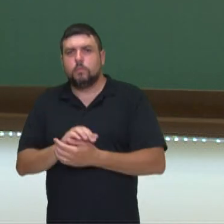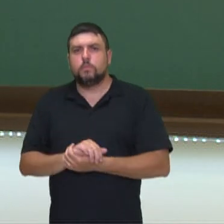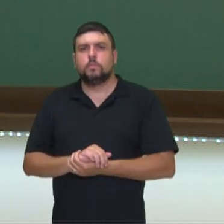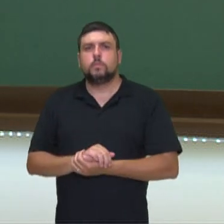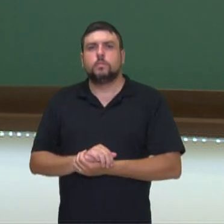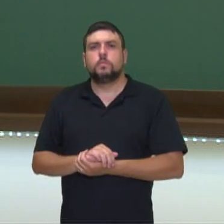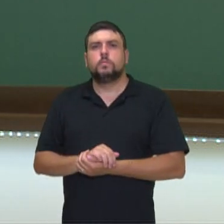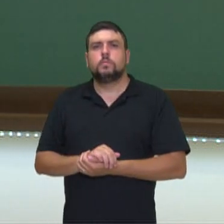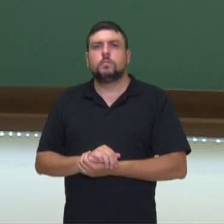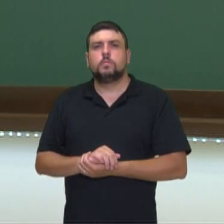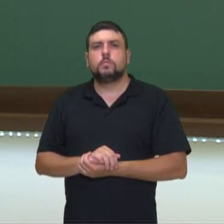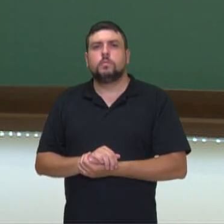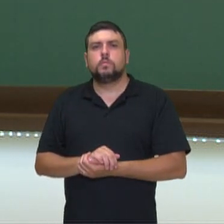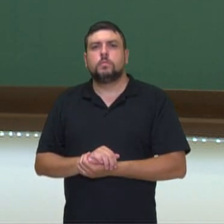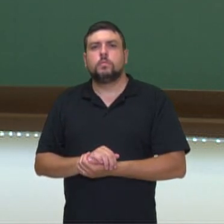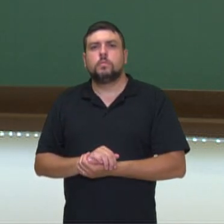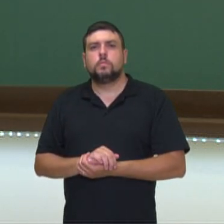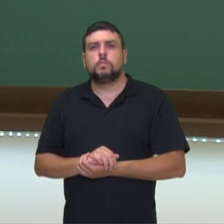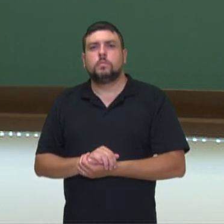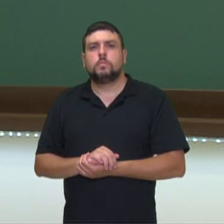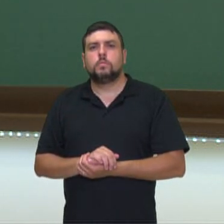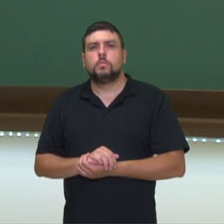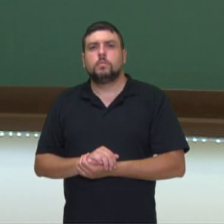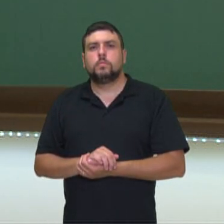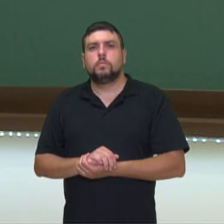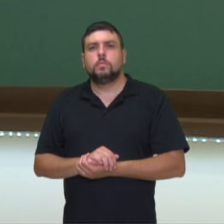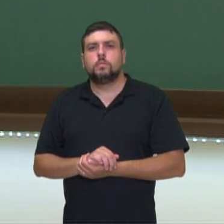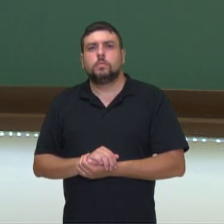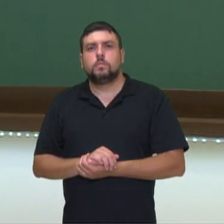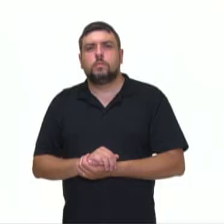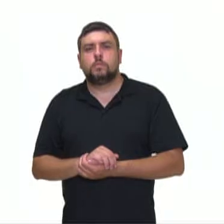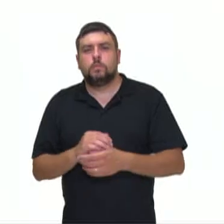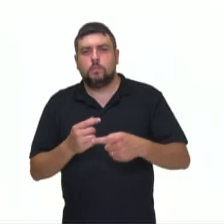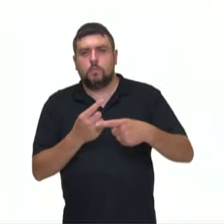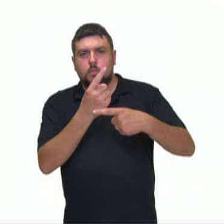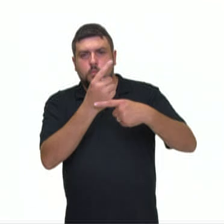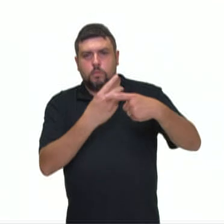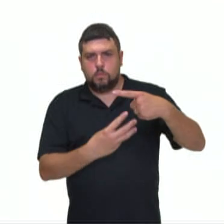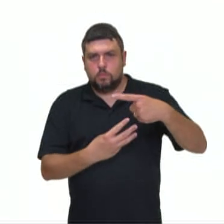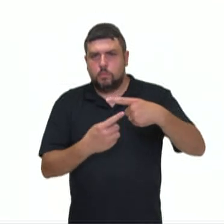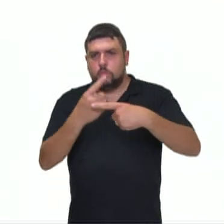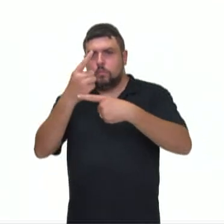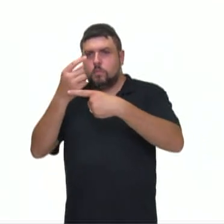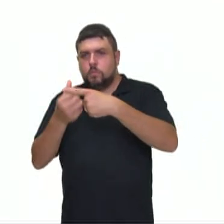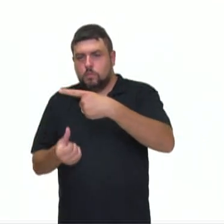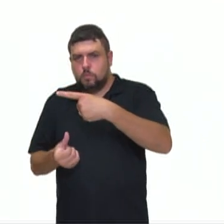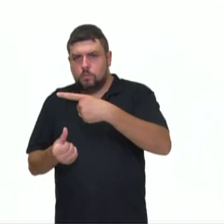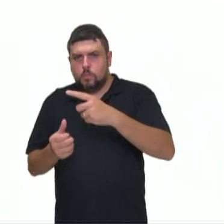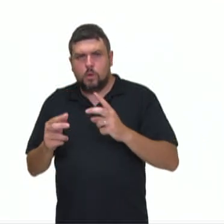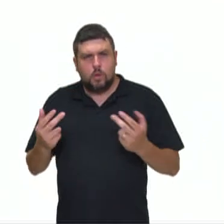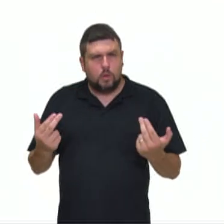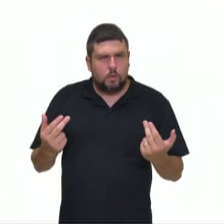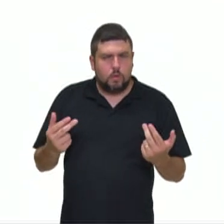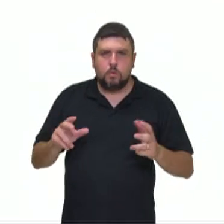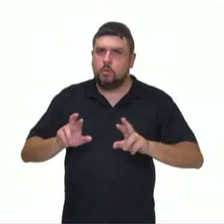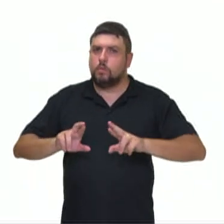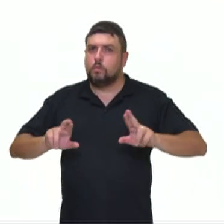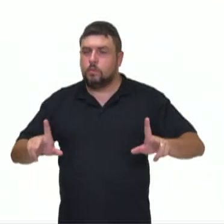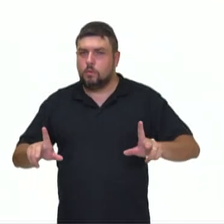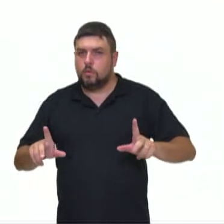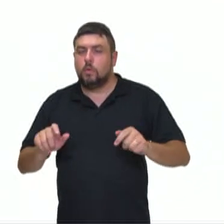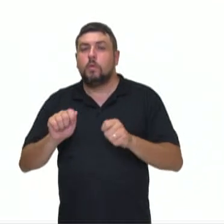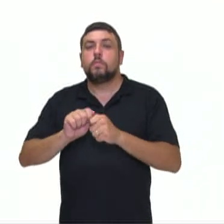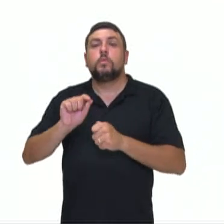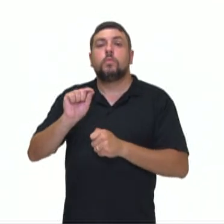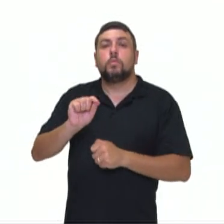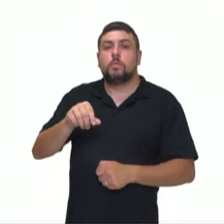comigo. Olha só. 1/3 mais 1/6. Denominadores iguais ou diferentes? Diferentes.